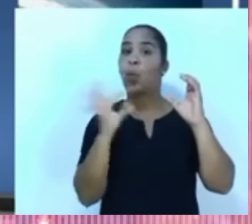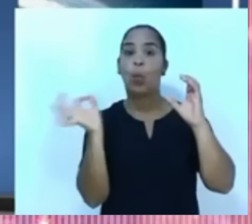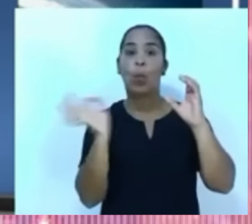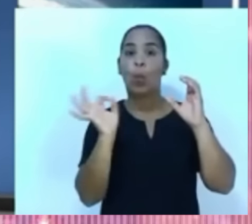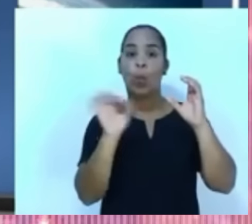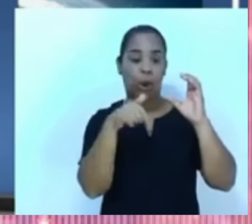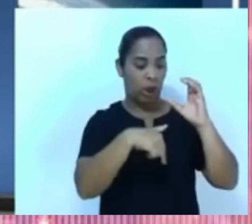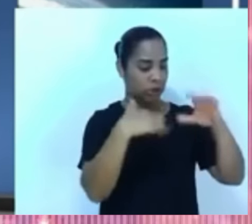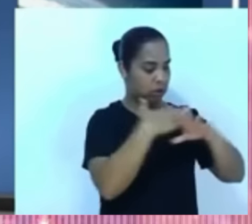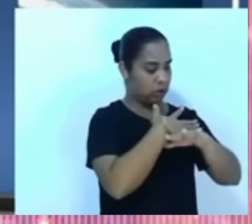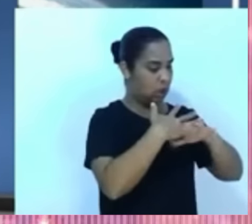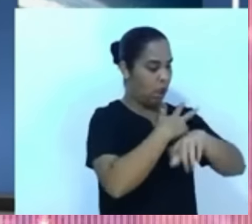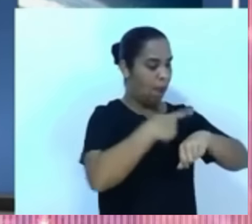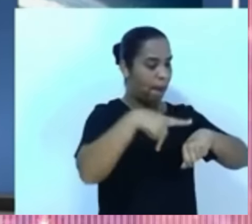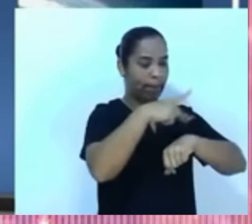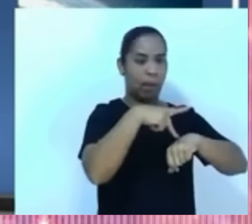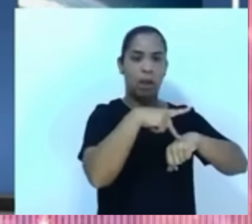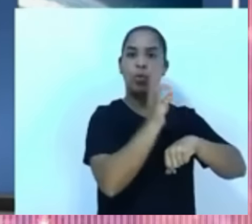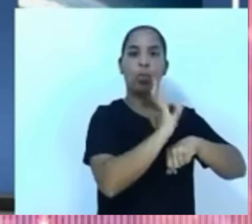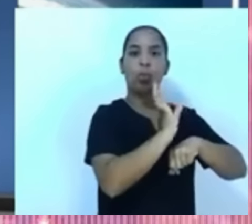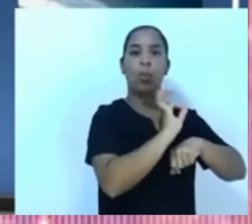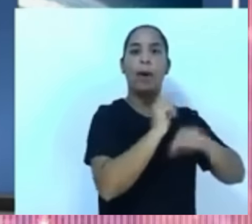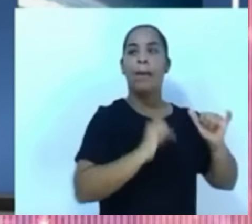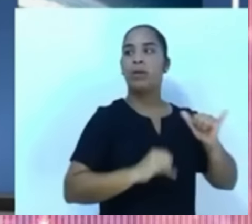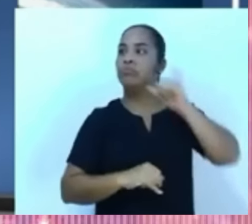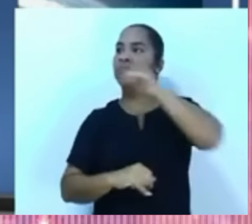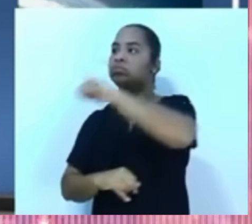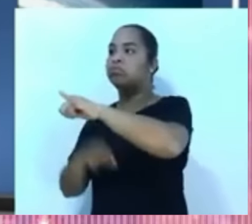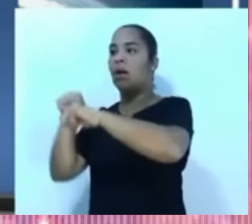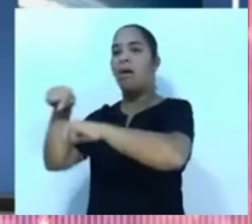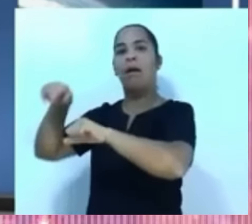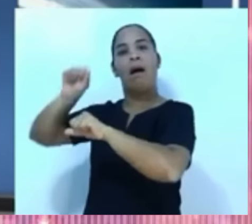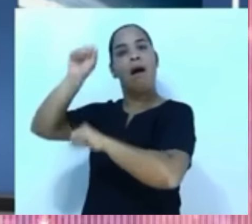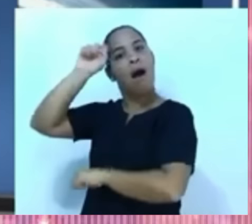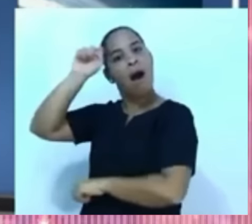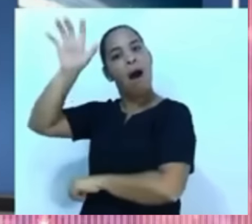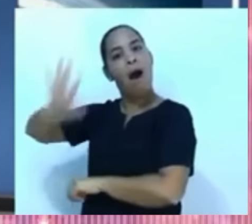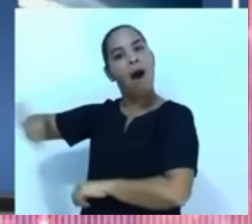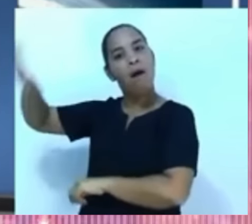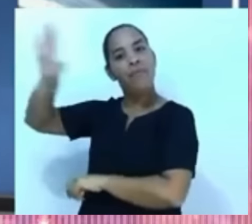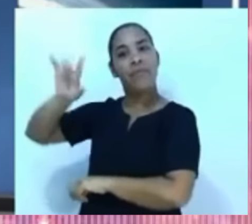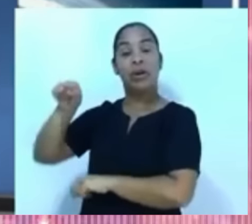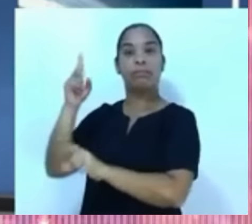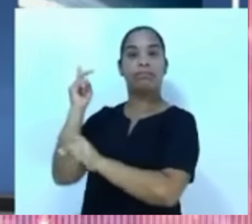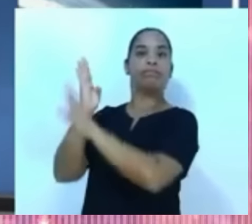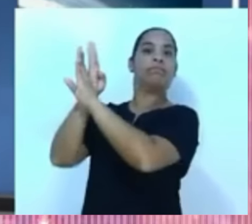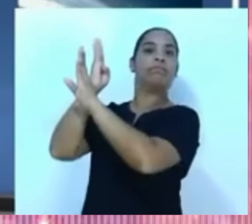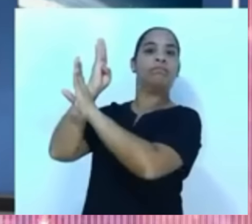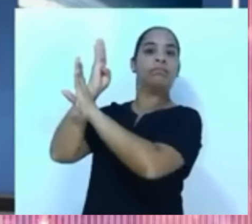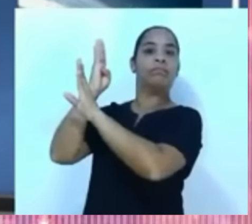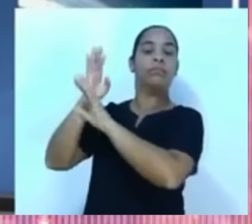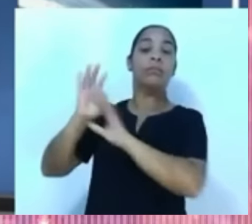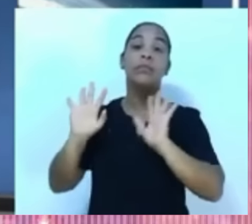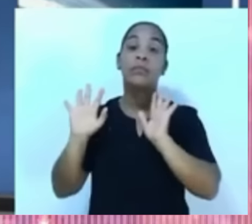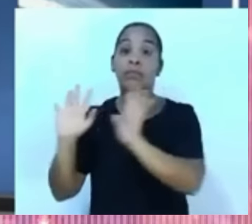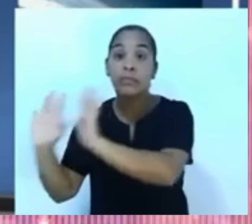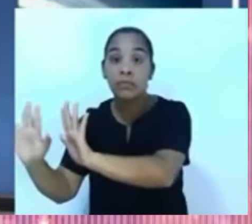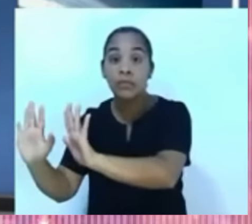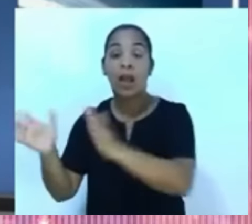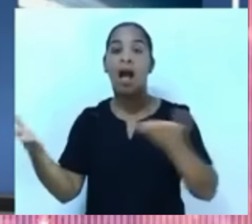terra natal no enclave entre a França e a Alemanha então nós estamos voltando a um